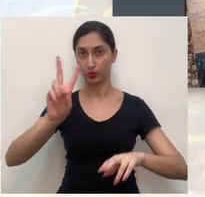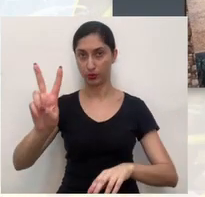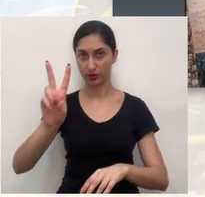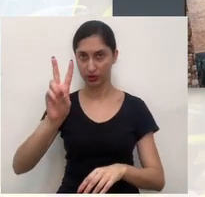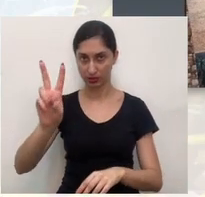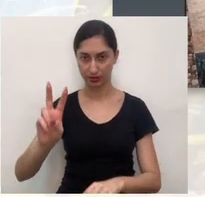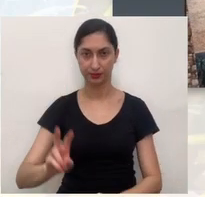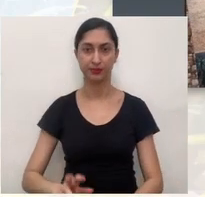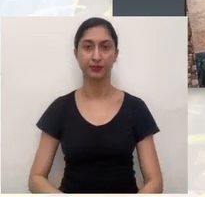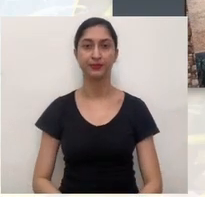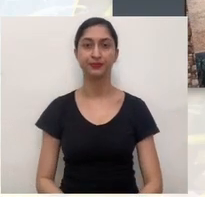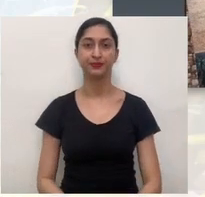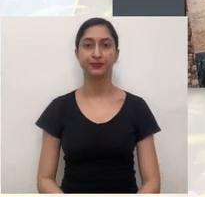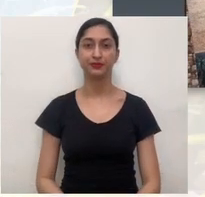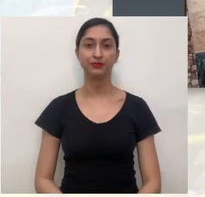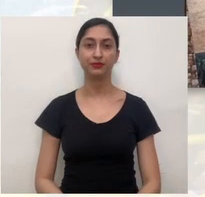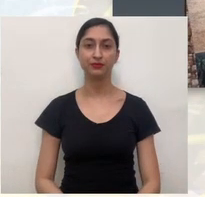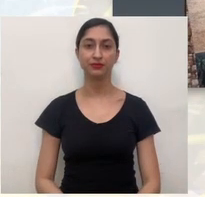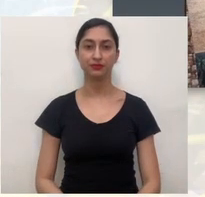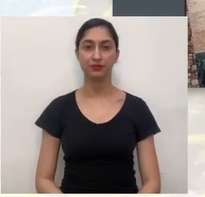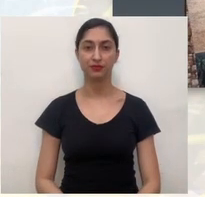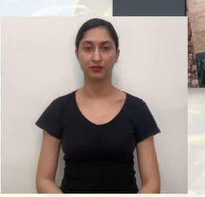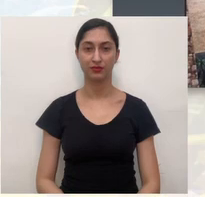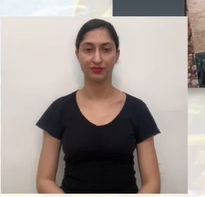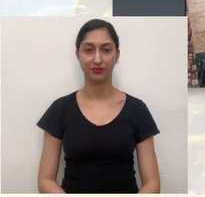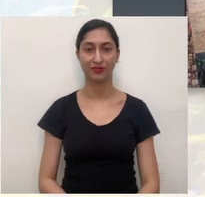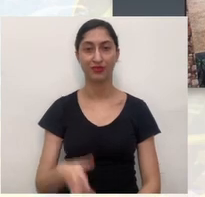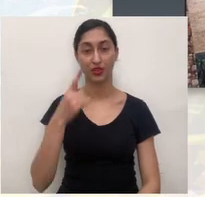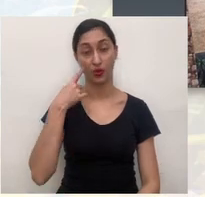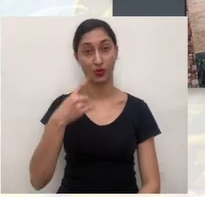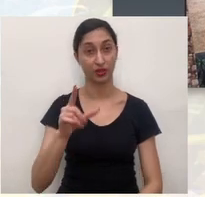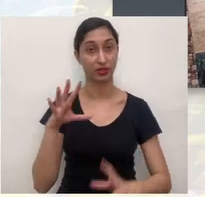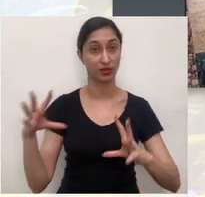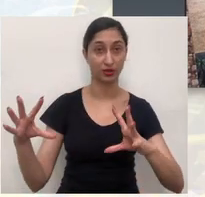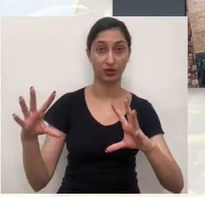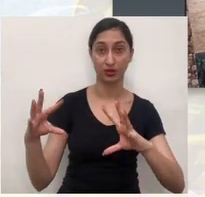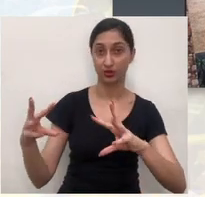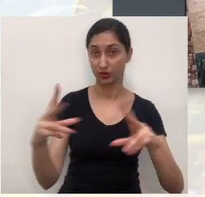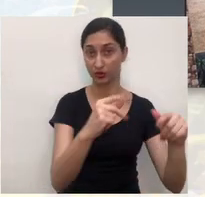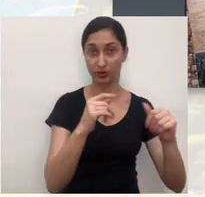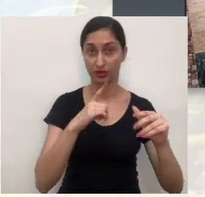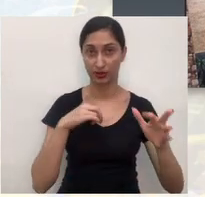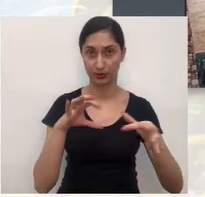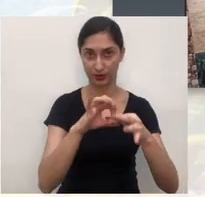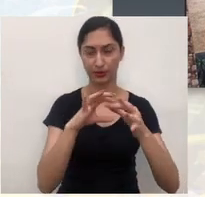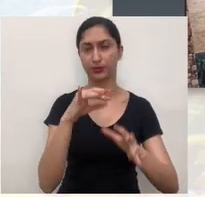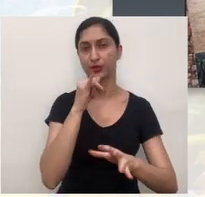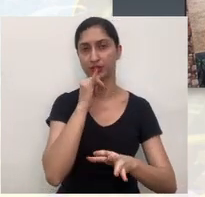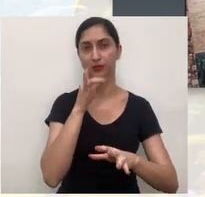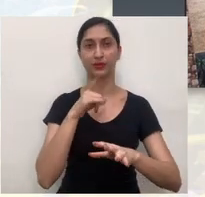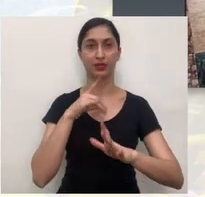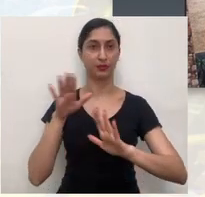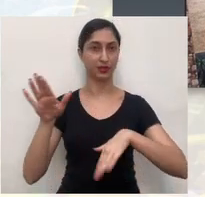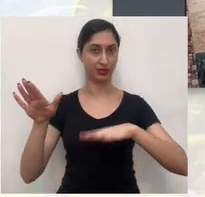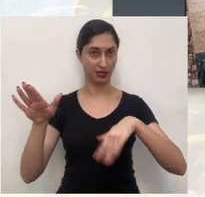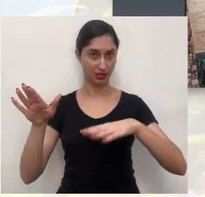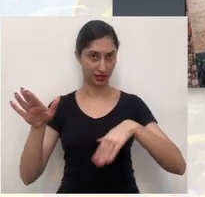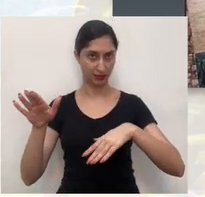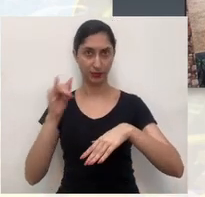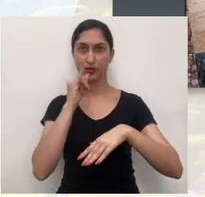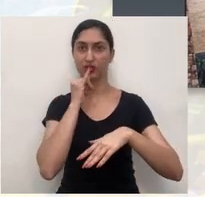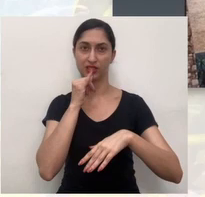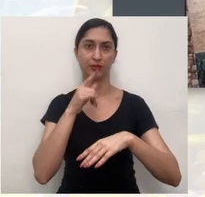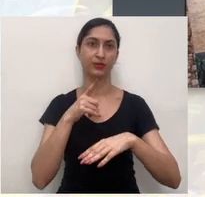as coisas que acontecem aqui todas estão presas nessa malha. Então, por exemplo, a piscina tem 1, 2,